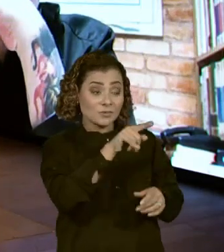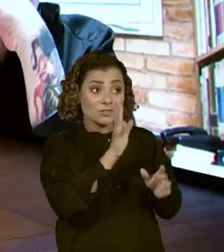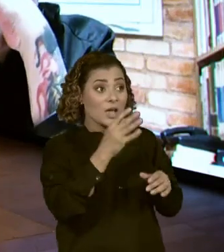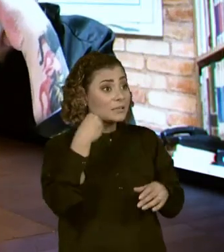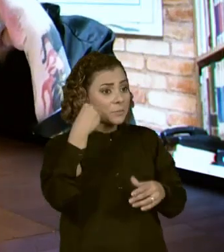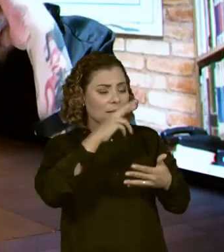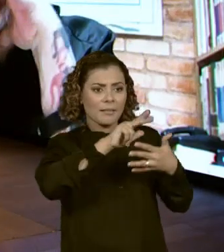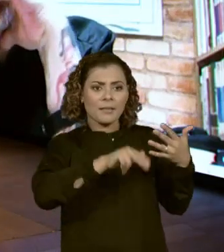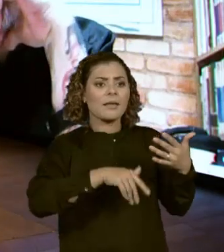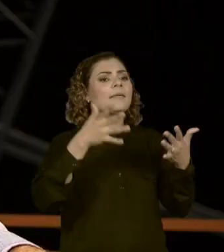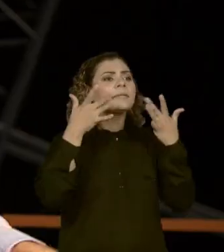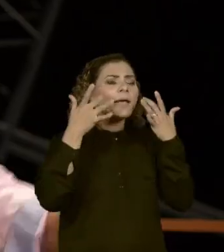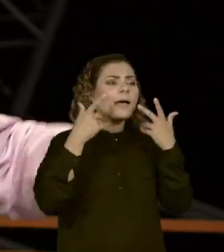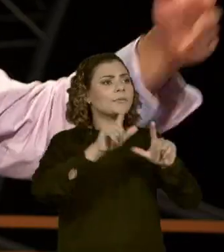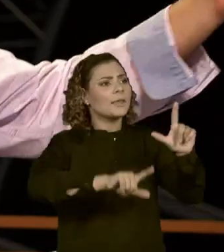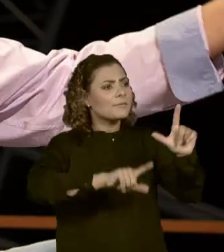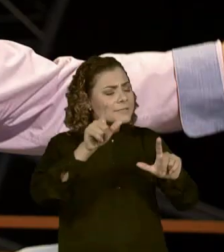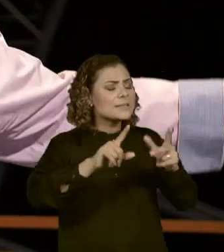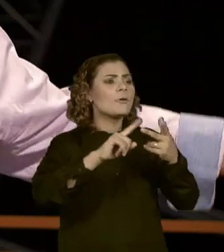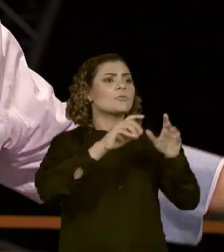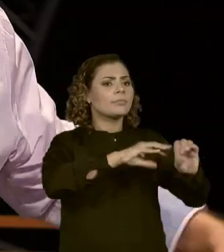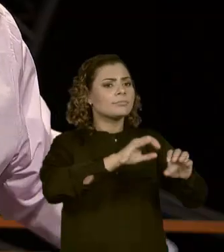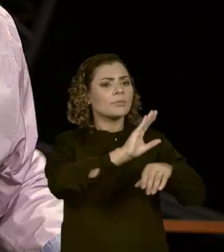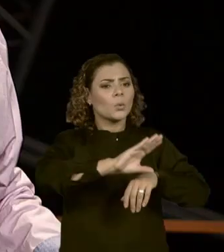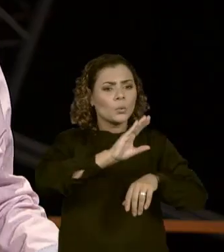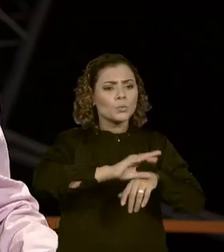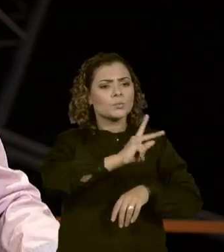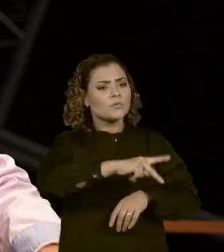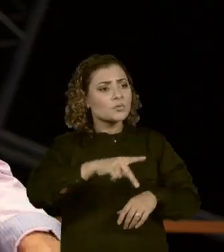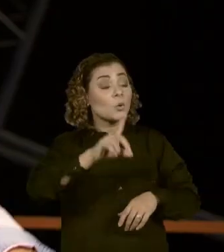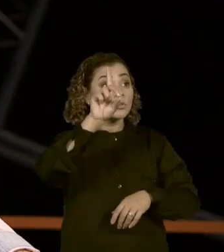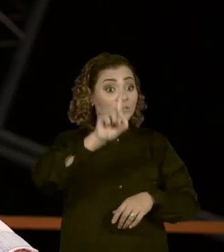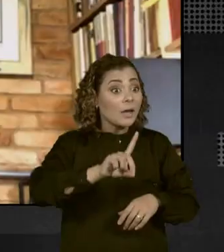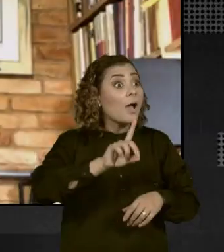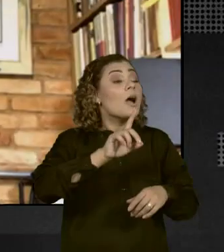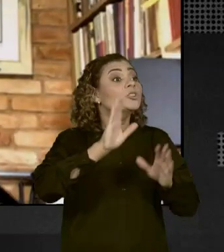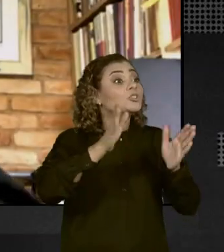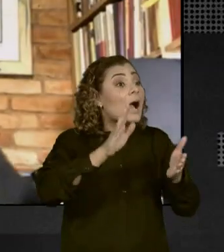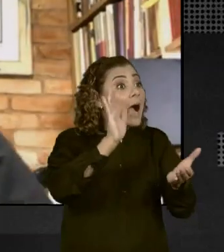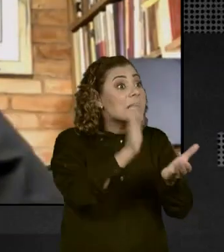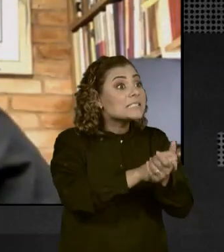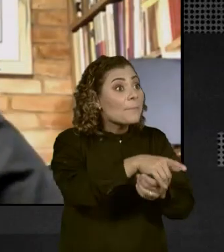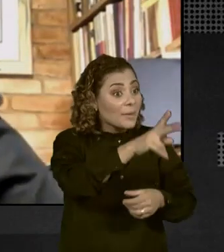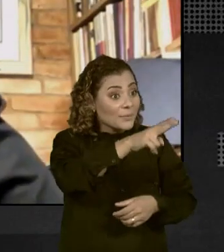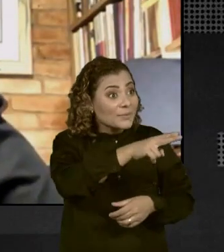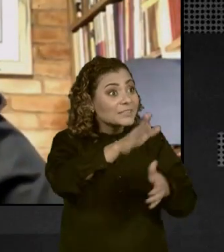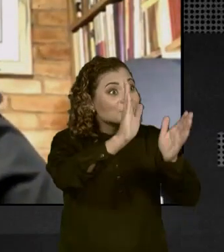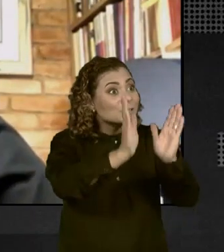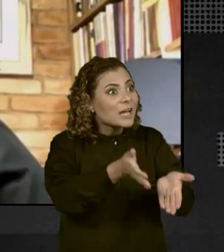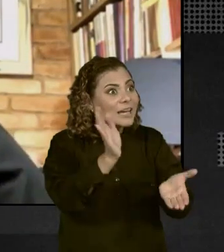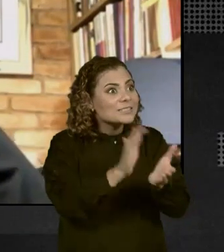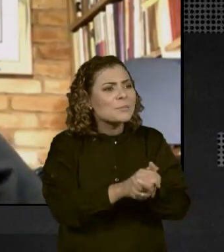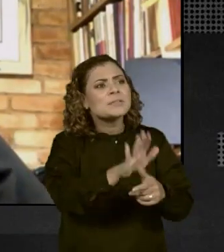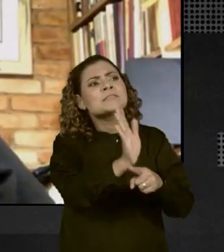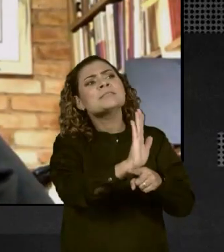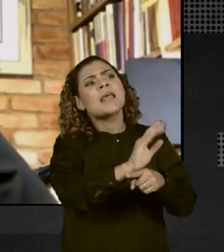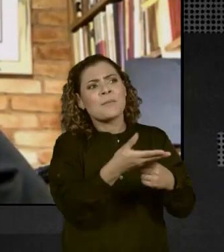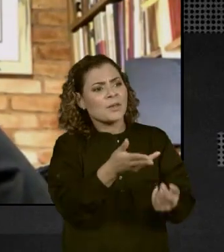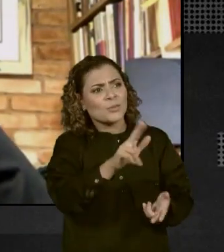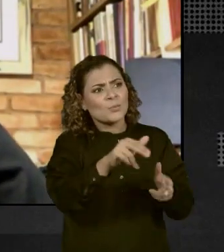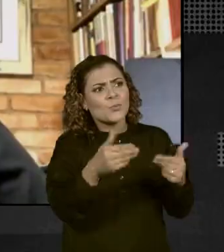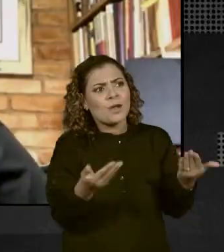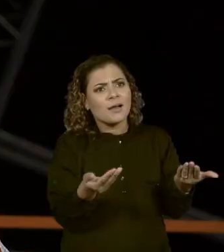mas foi maravilhoso, foi maravilhoso. Ulisses, uma última pergunta. Você já